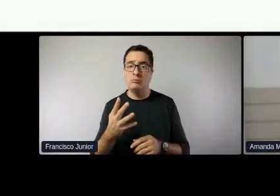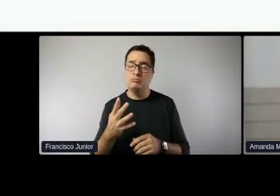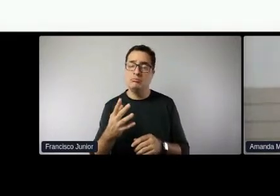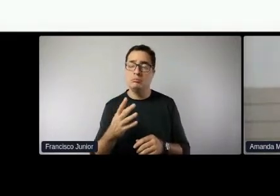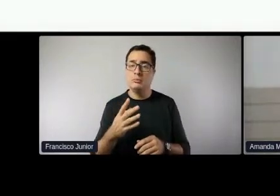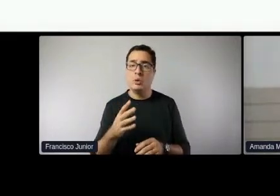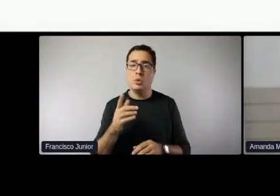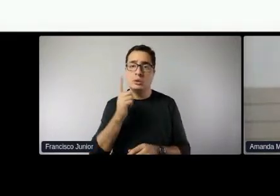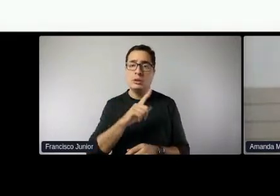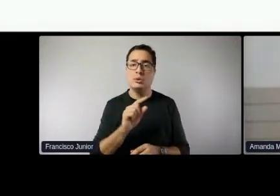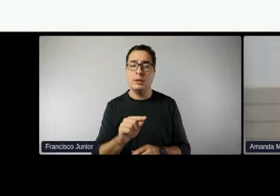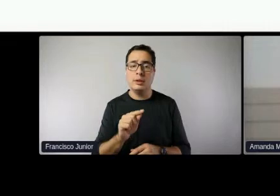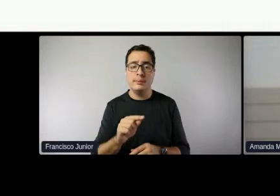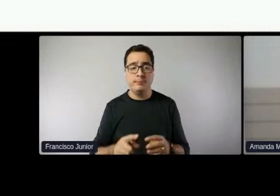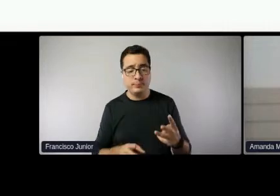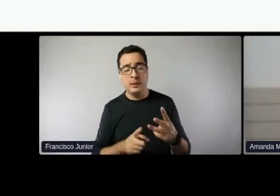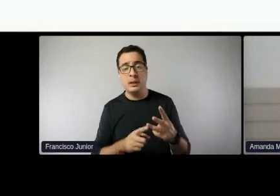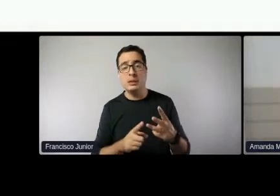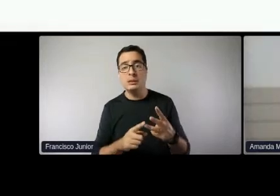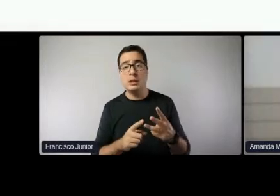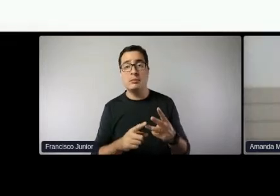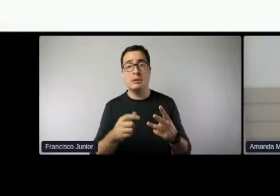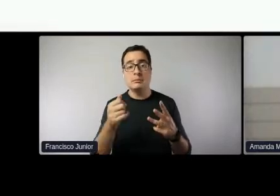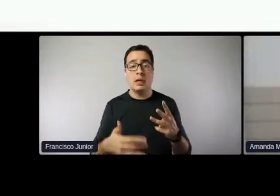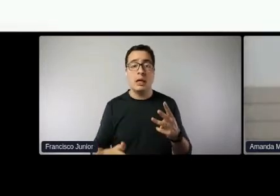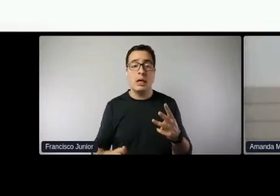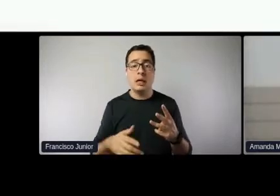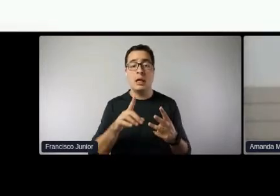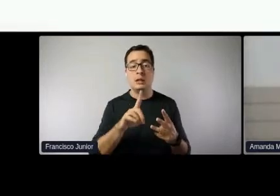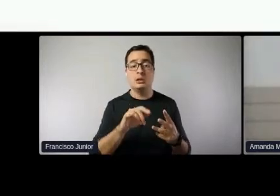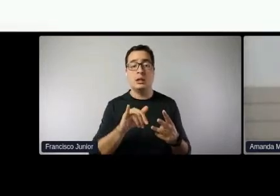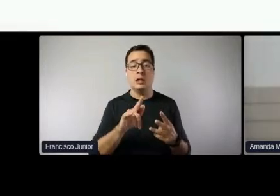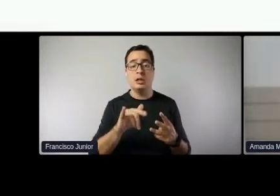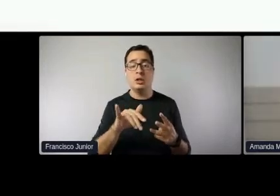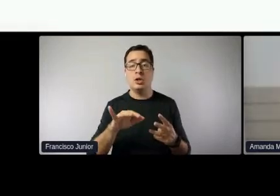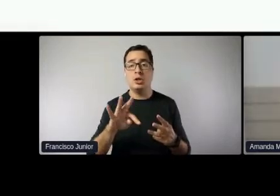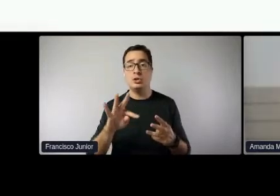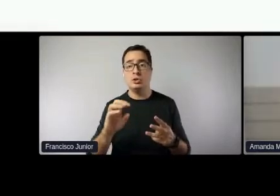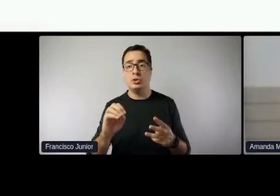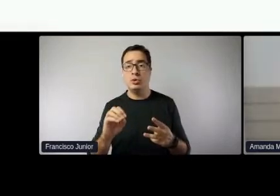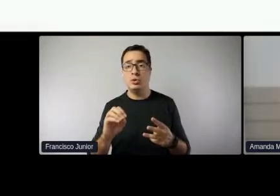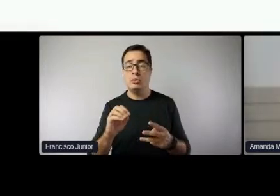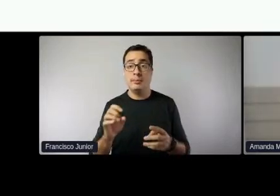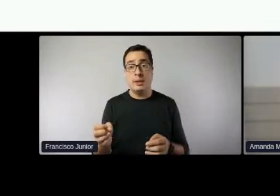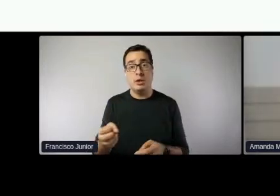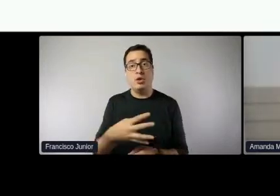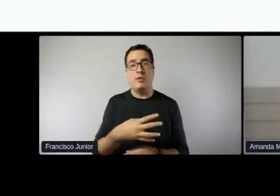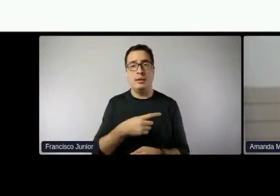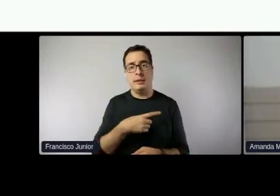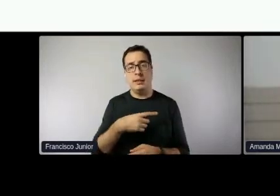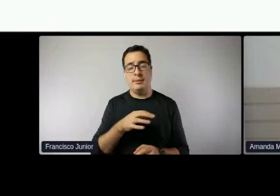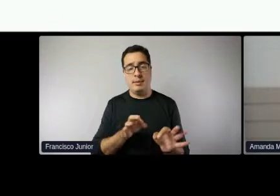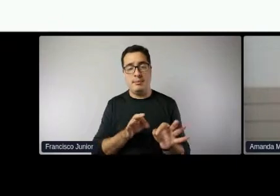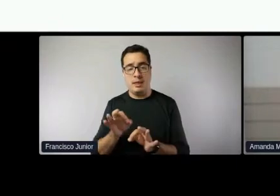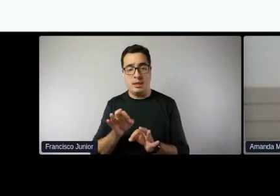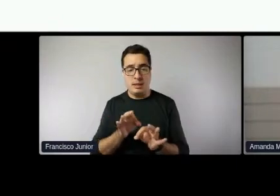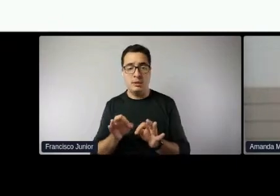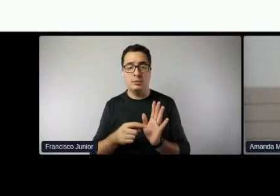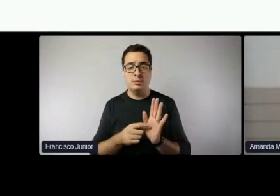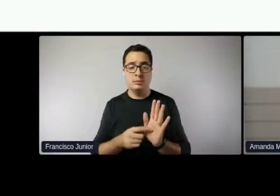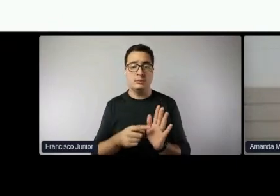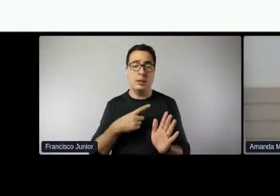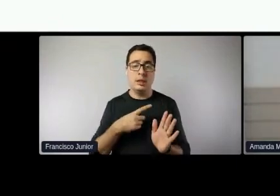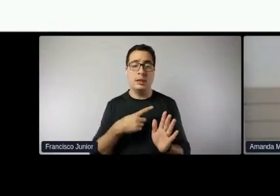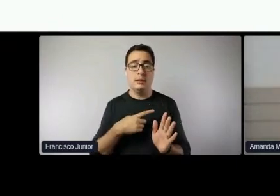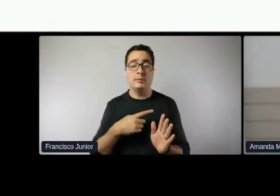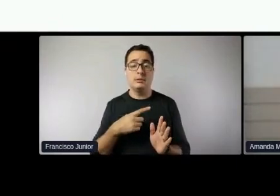como objetivo. E, por fim, a gente vai trazer um diagnóstico que é uma coisa nova aí que a gente está desenvolvendo e que